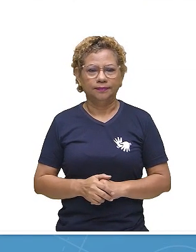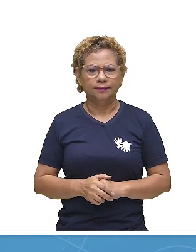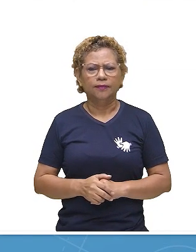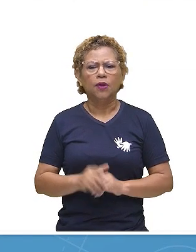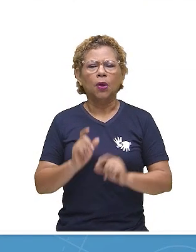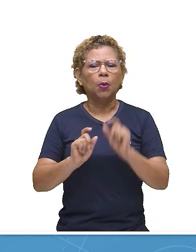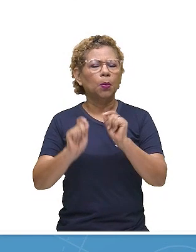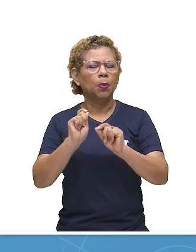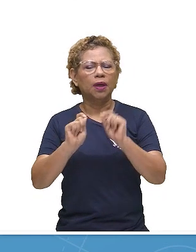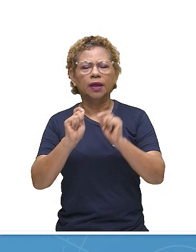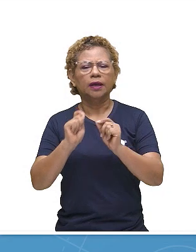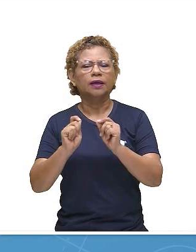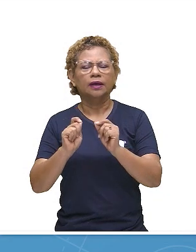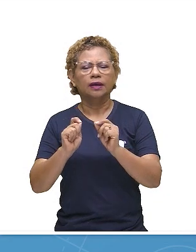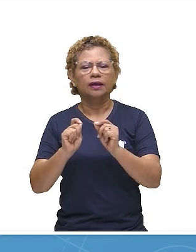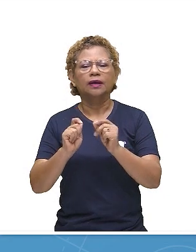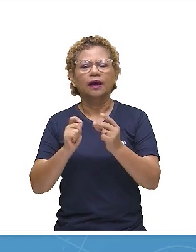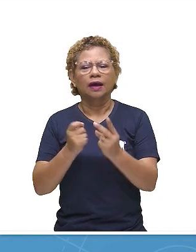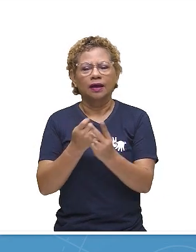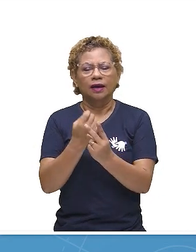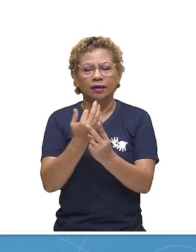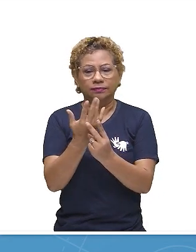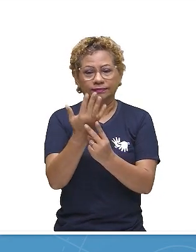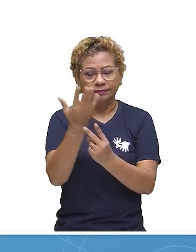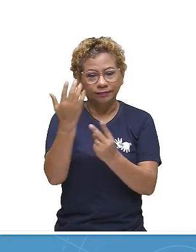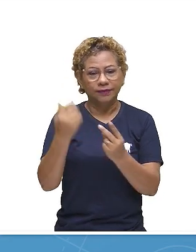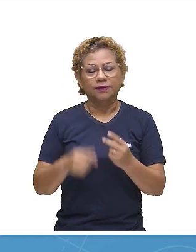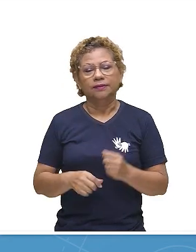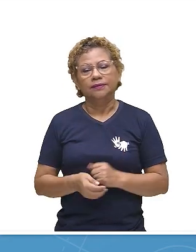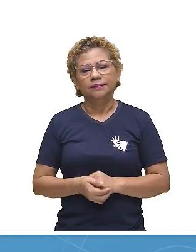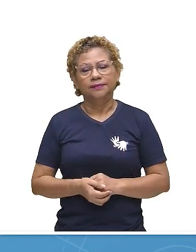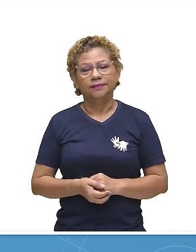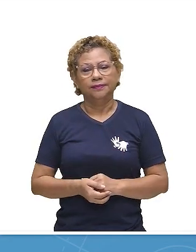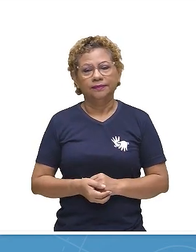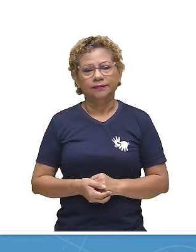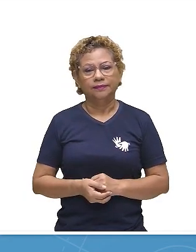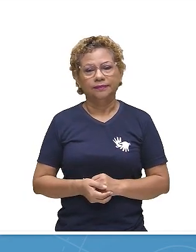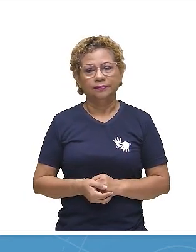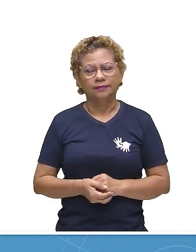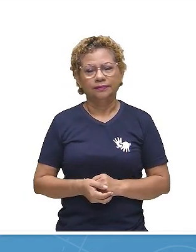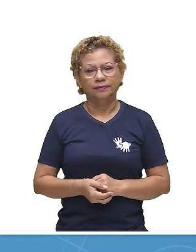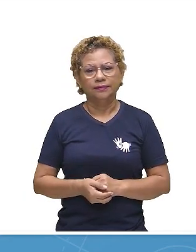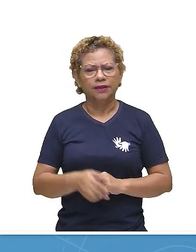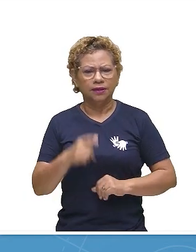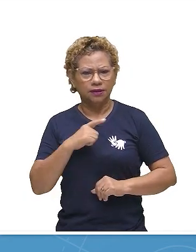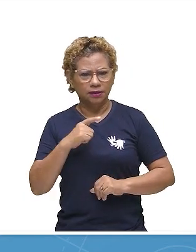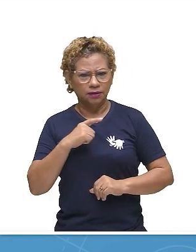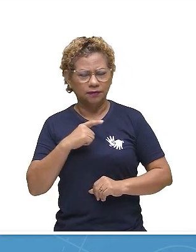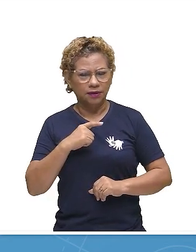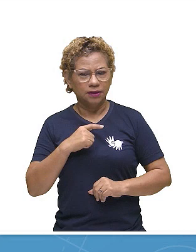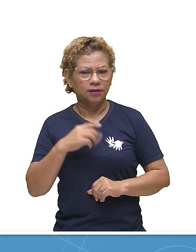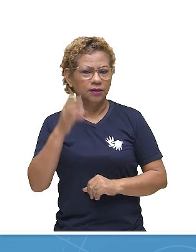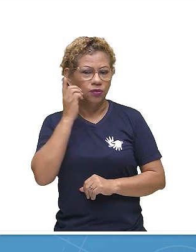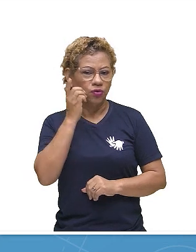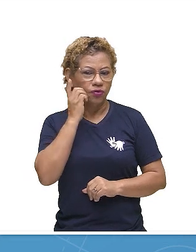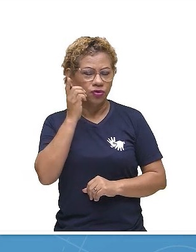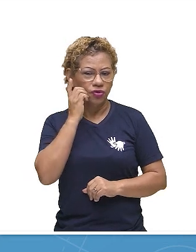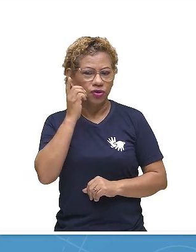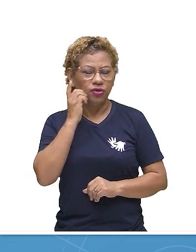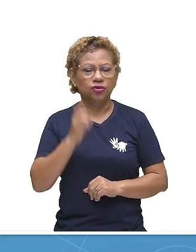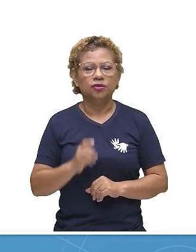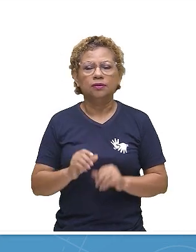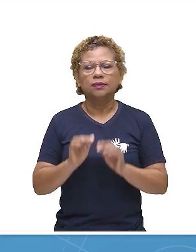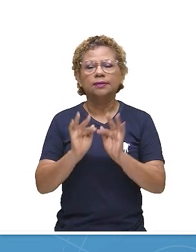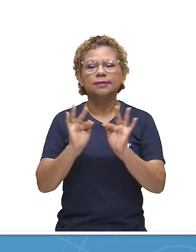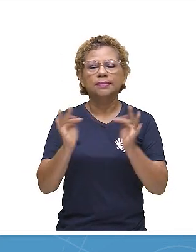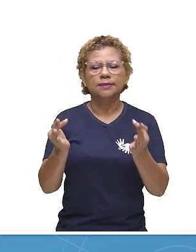Radiciação de números naturais, raízes. Aí temos uma situação que é muito comum no nosso dia a dia, onde nós podemos ver